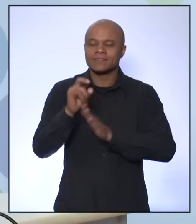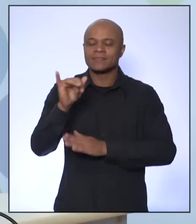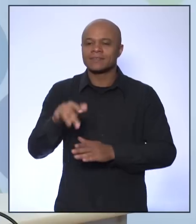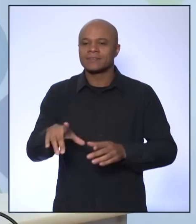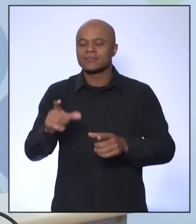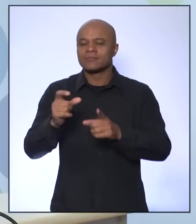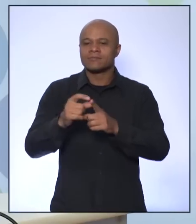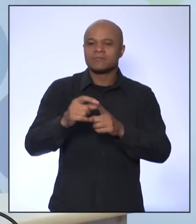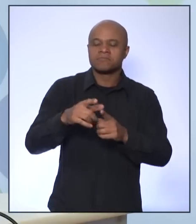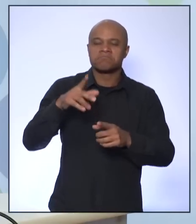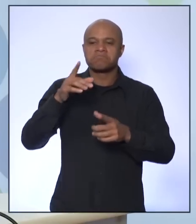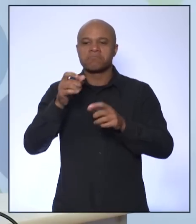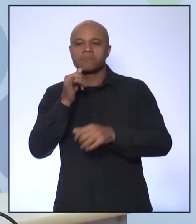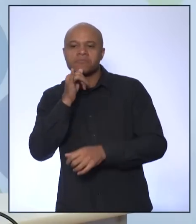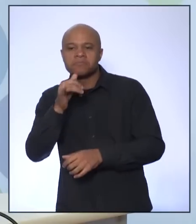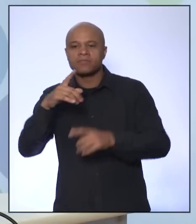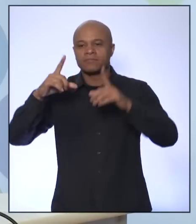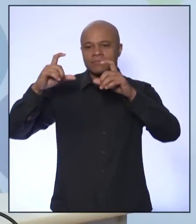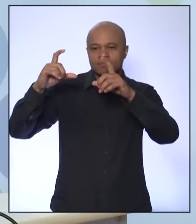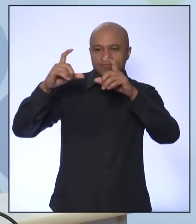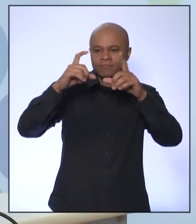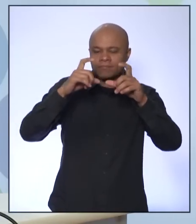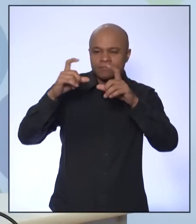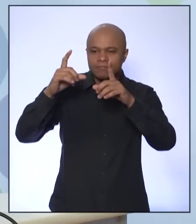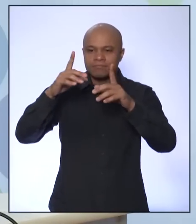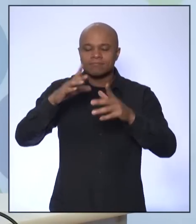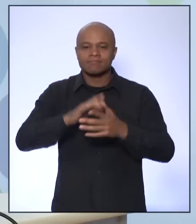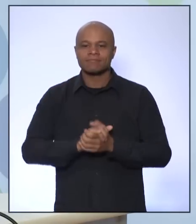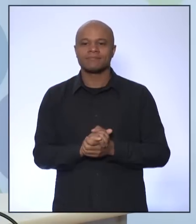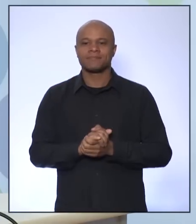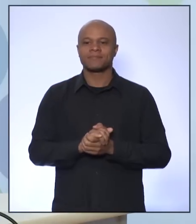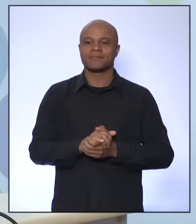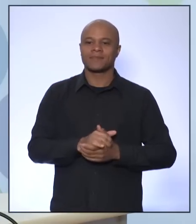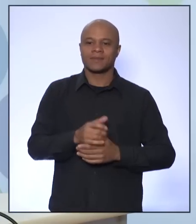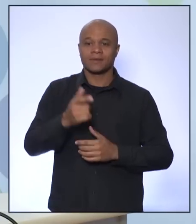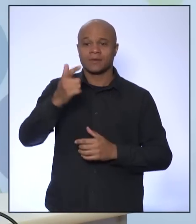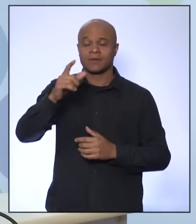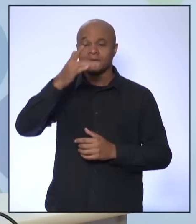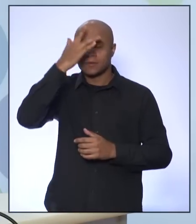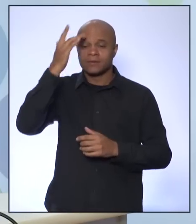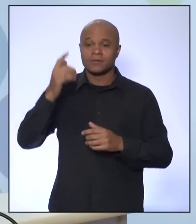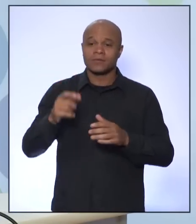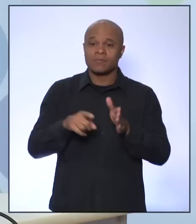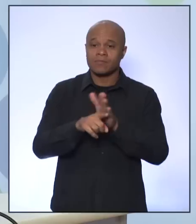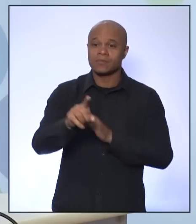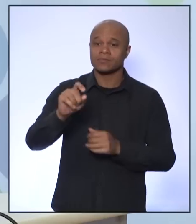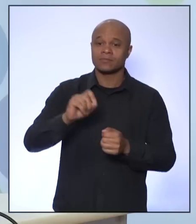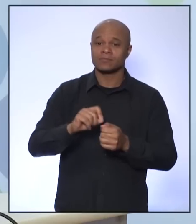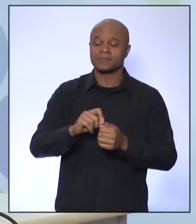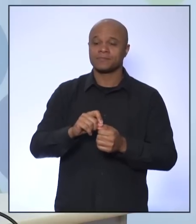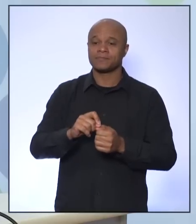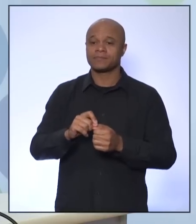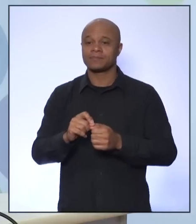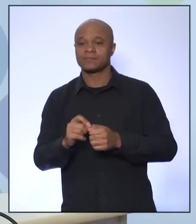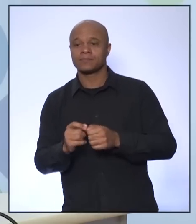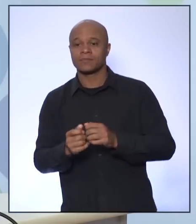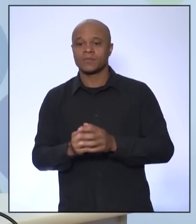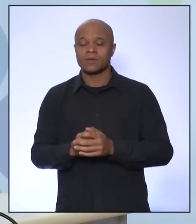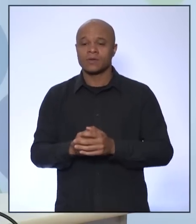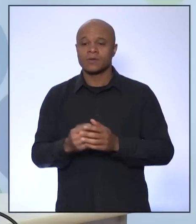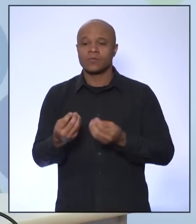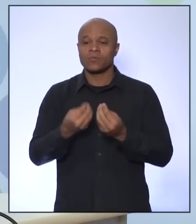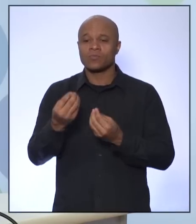as fotografias. Outra pessoa aqui, a Maria Eduarda, fez uma pergunta também. Como que chamam as imagens